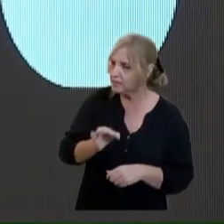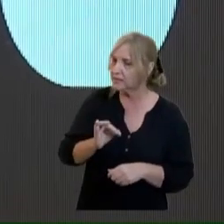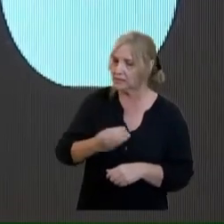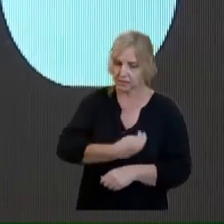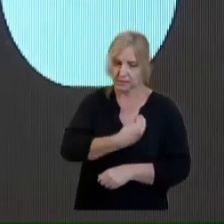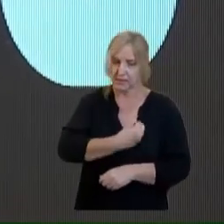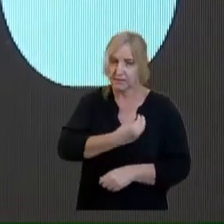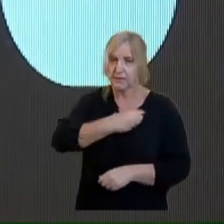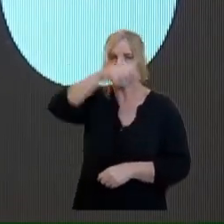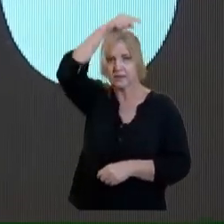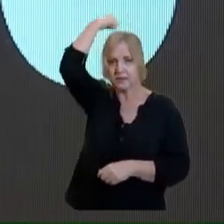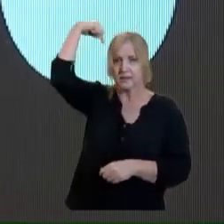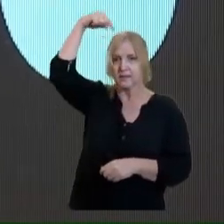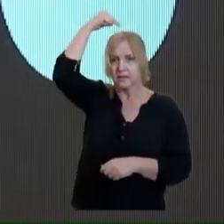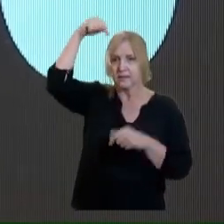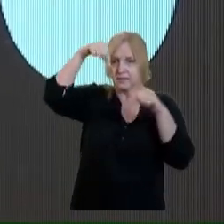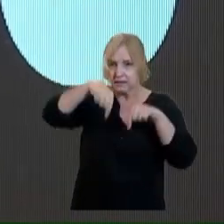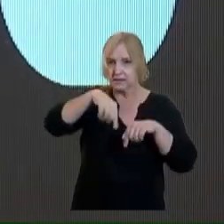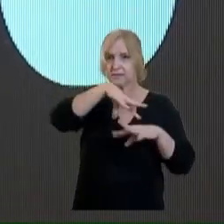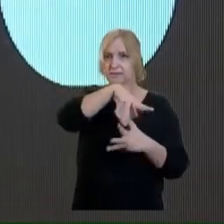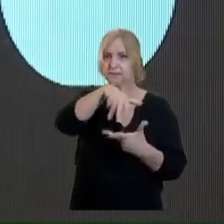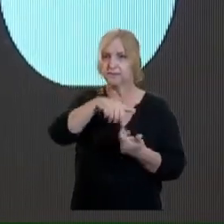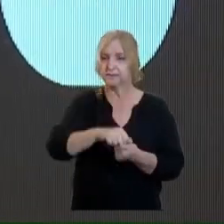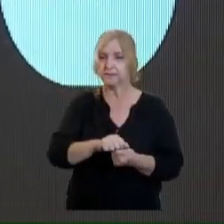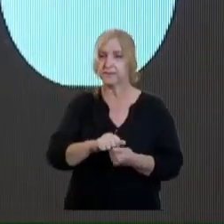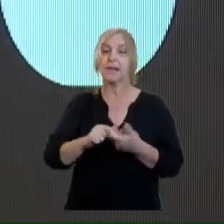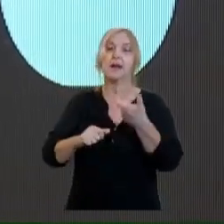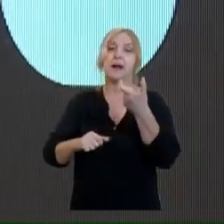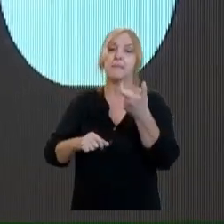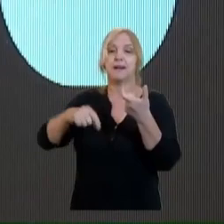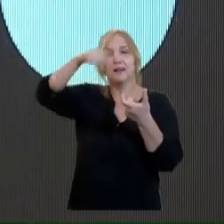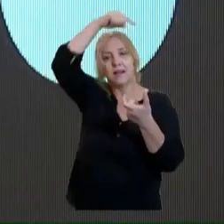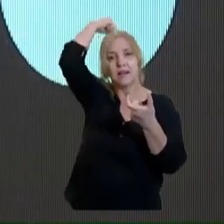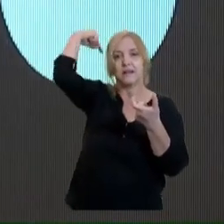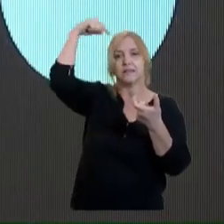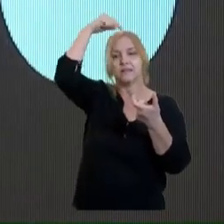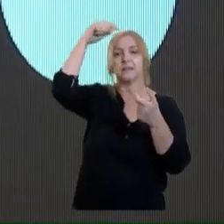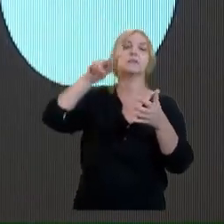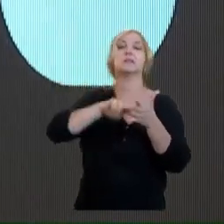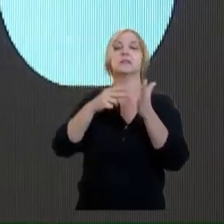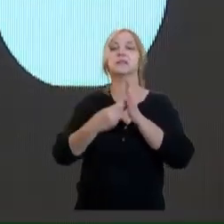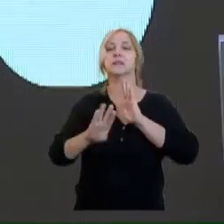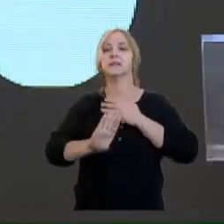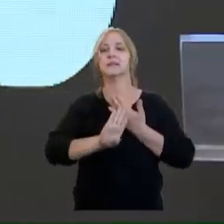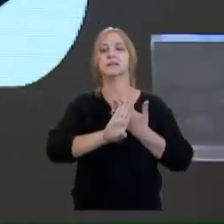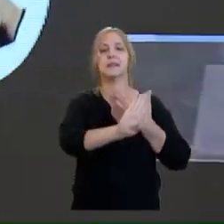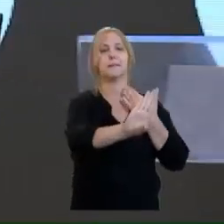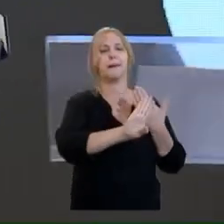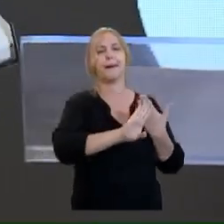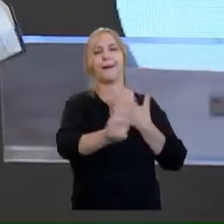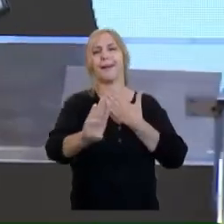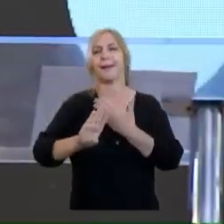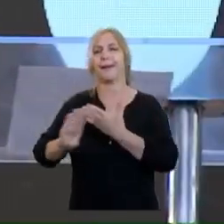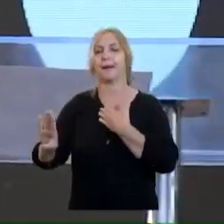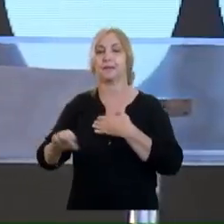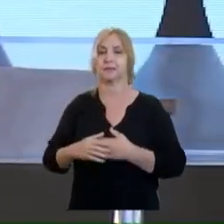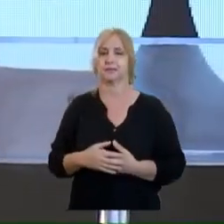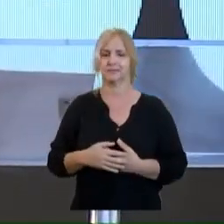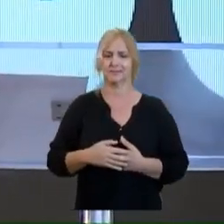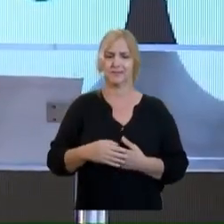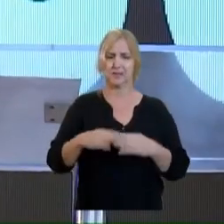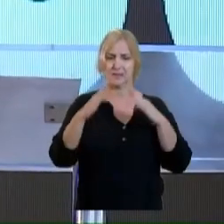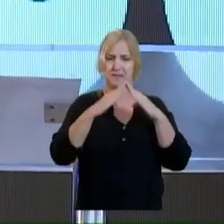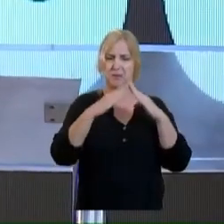ser santo aqui na terra. A palavra santo significa separado. Nós estamos aqui, mas não somos